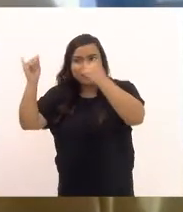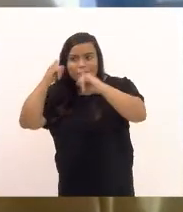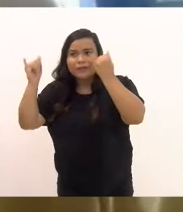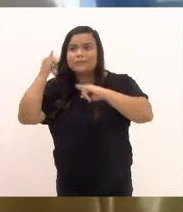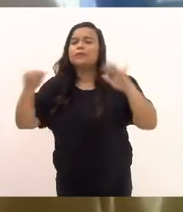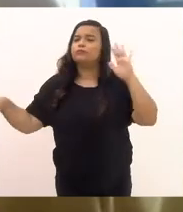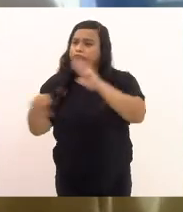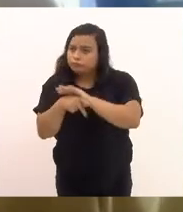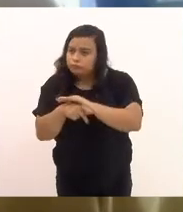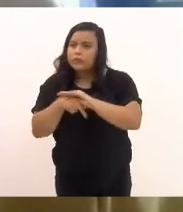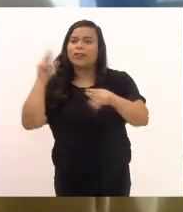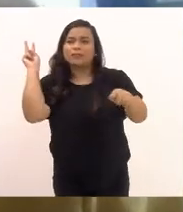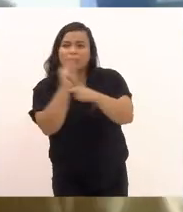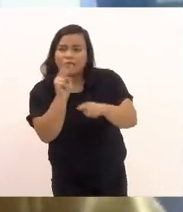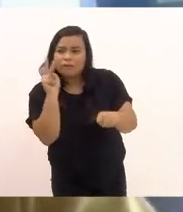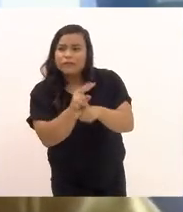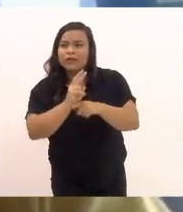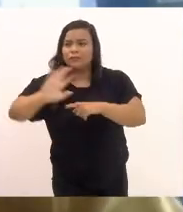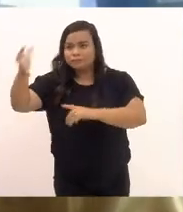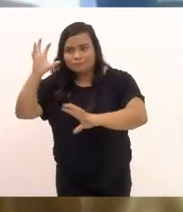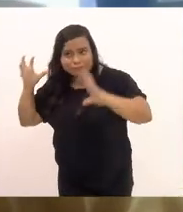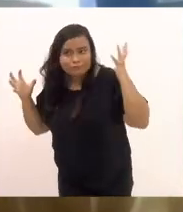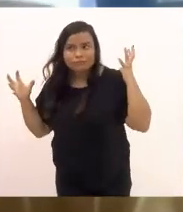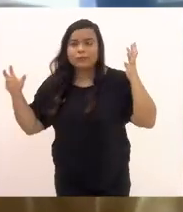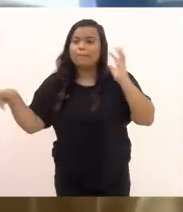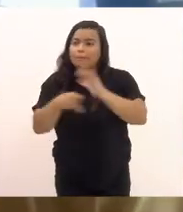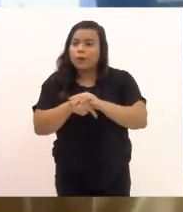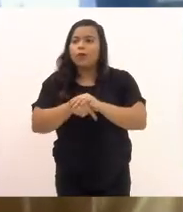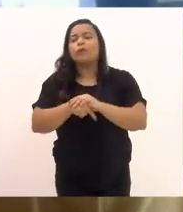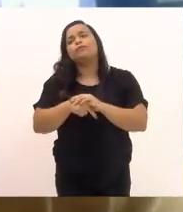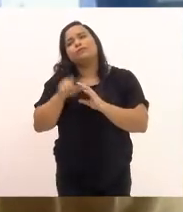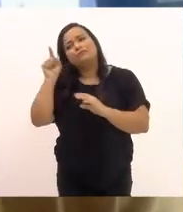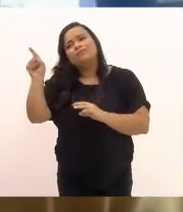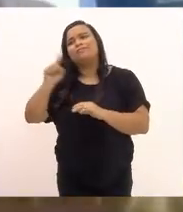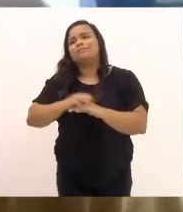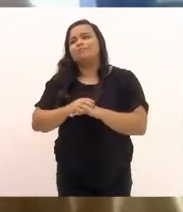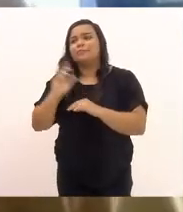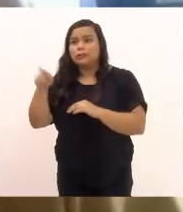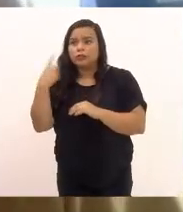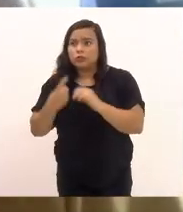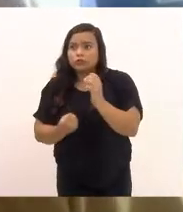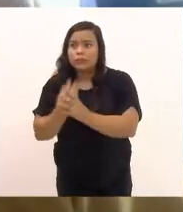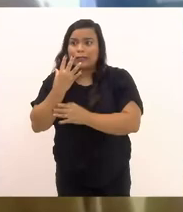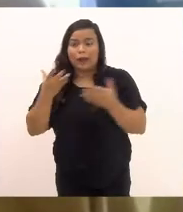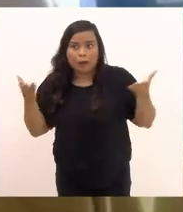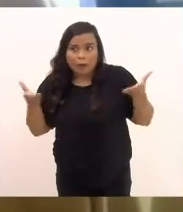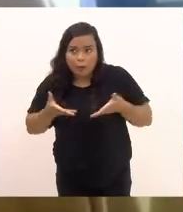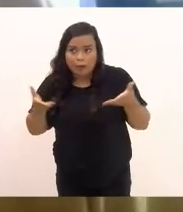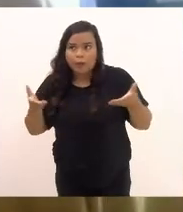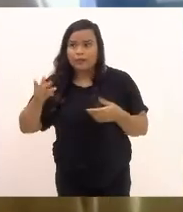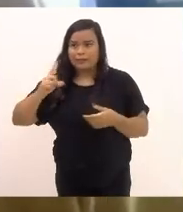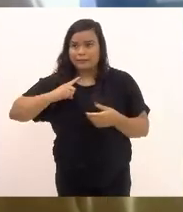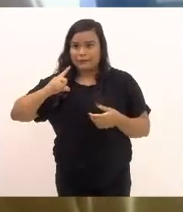meio ambiente das florestas. Agora estamos criando uma nova área, que é um